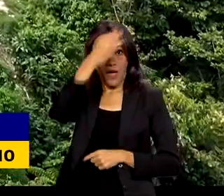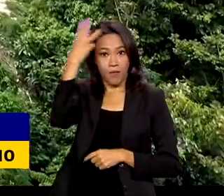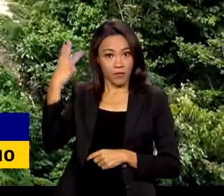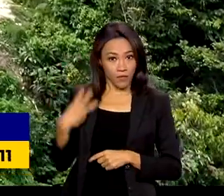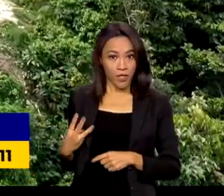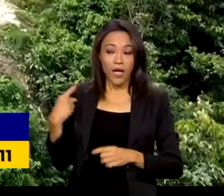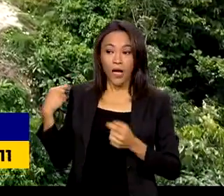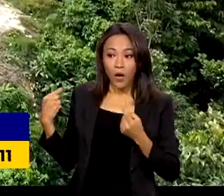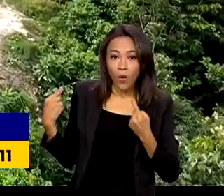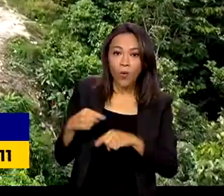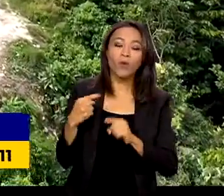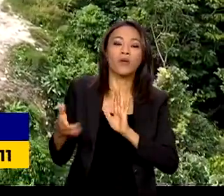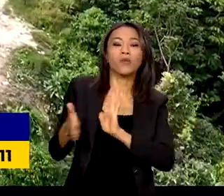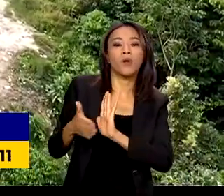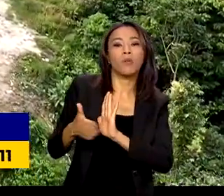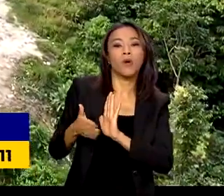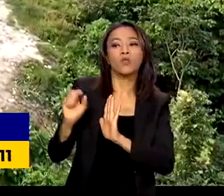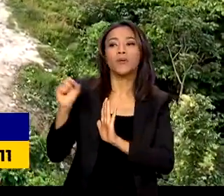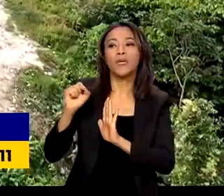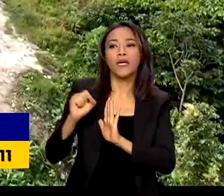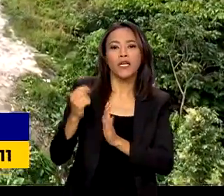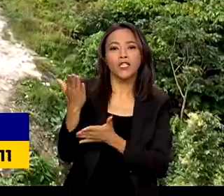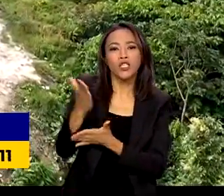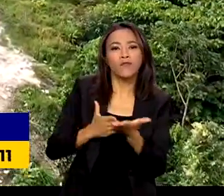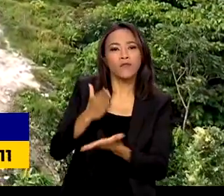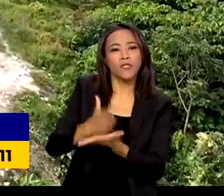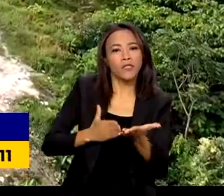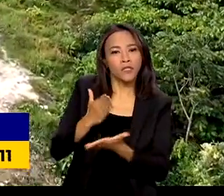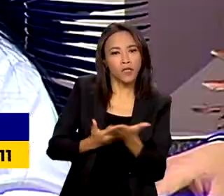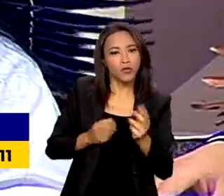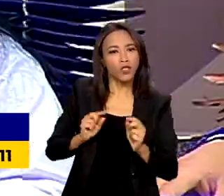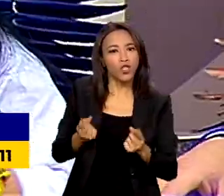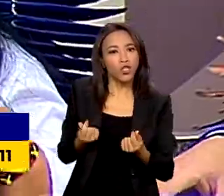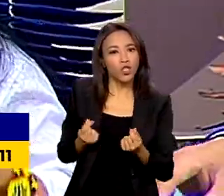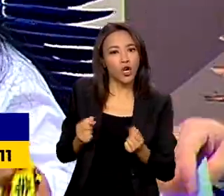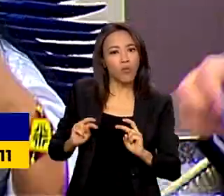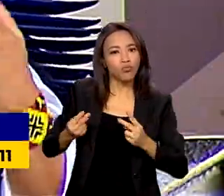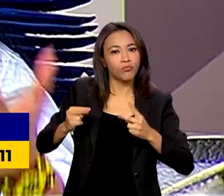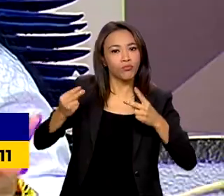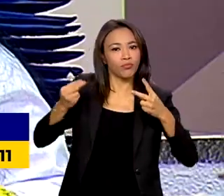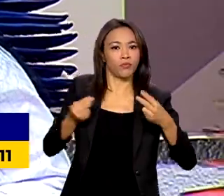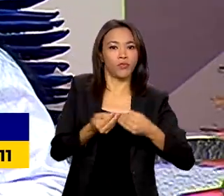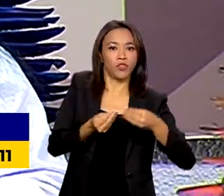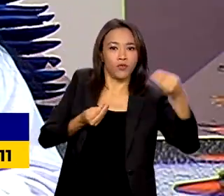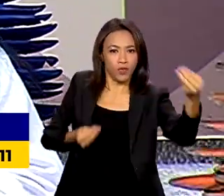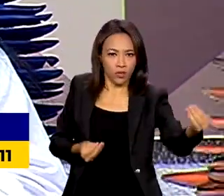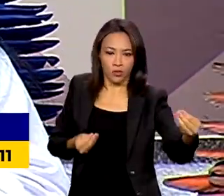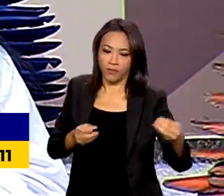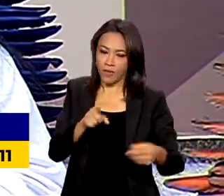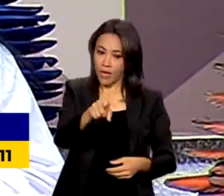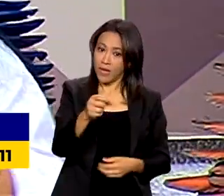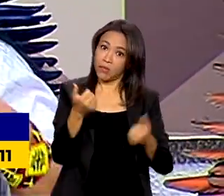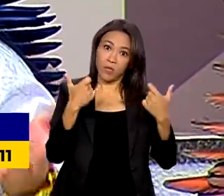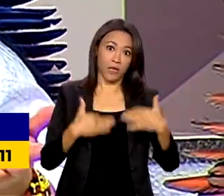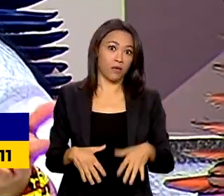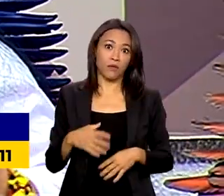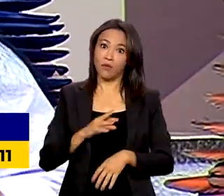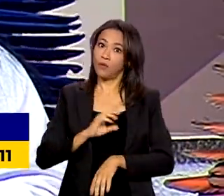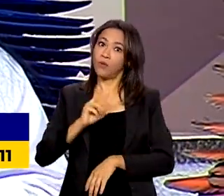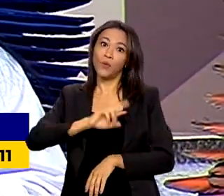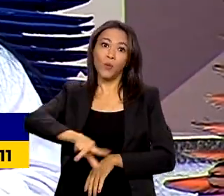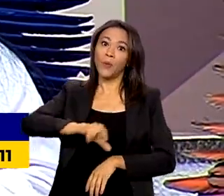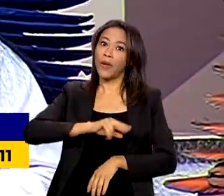mesmo com a garantia de divisão de lucros com as aldeias. Não é prática dos povos indígenas